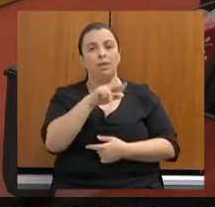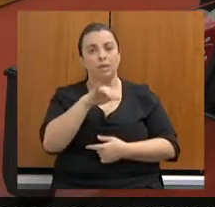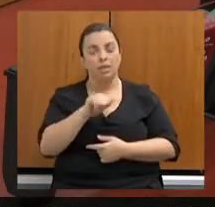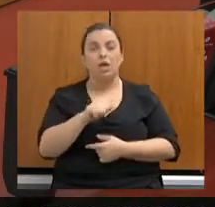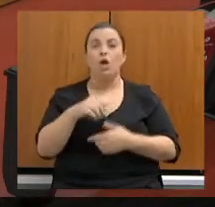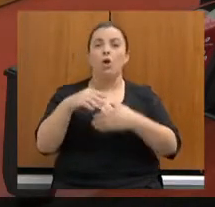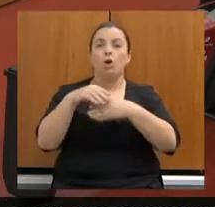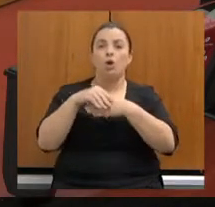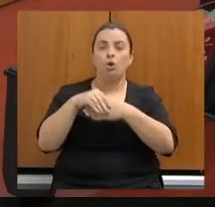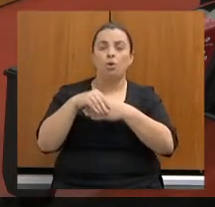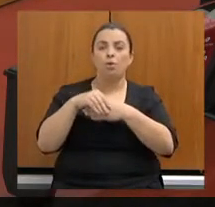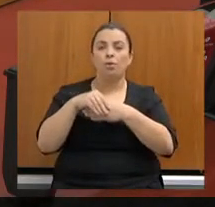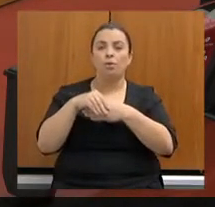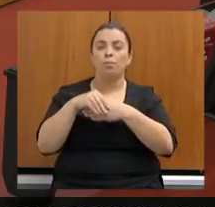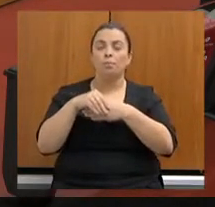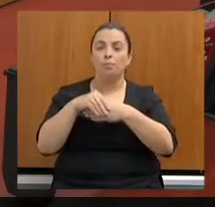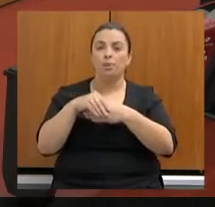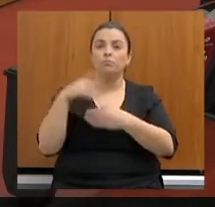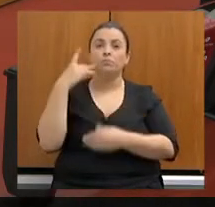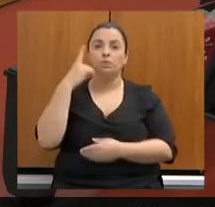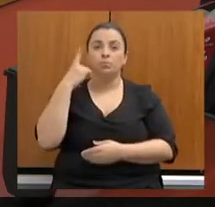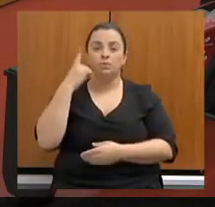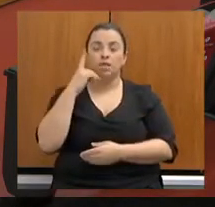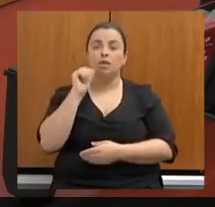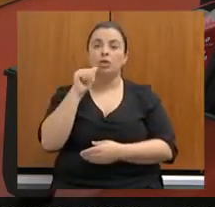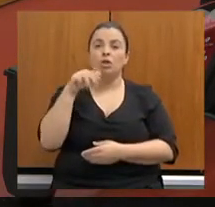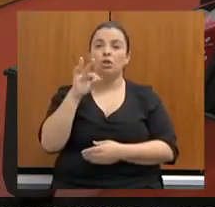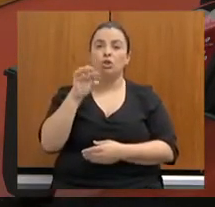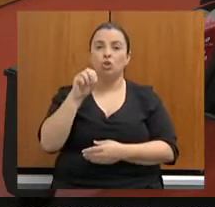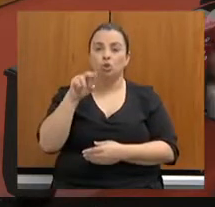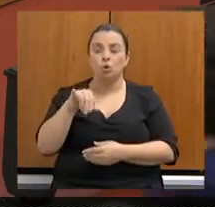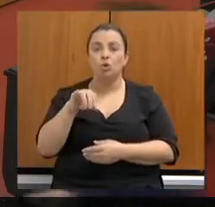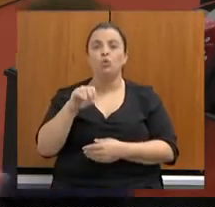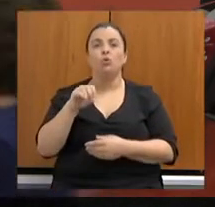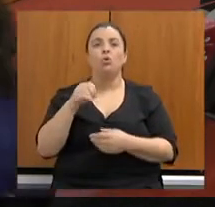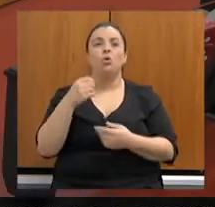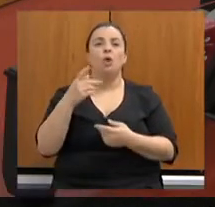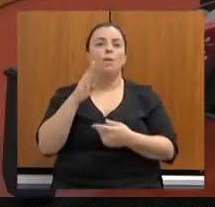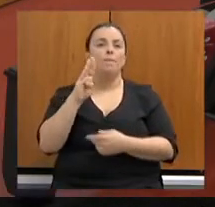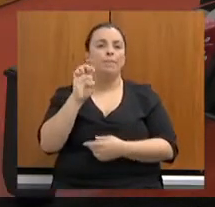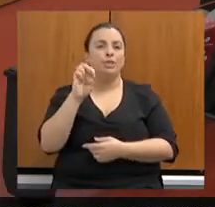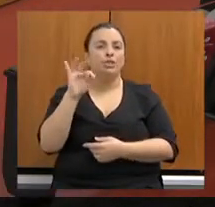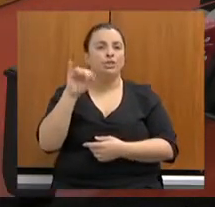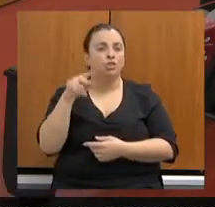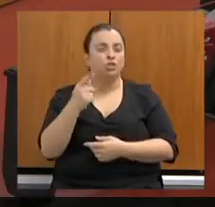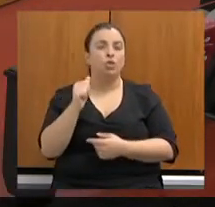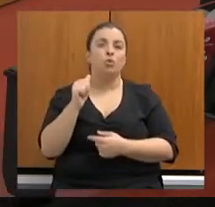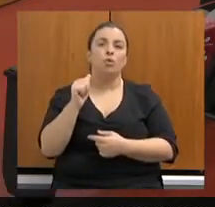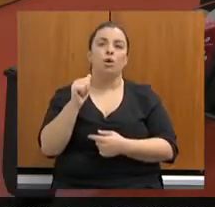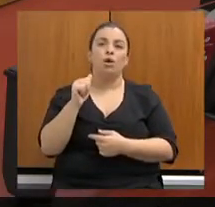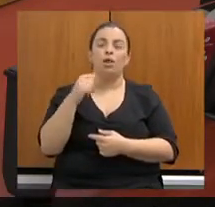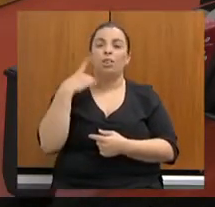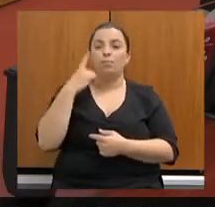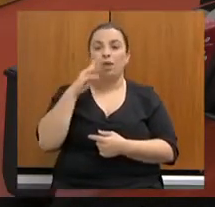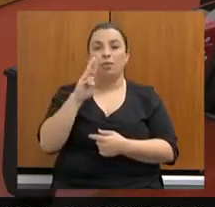cumprimentar os deputados Antônio Carlos Arantes Betim Pinto coelho Deputado Arthur